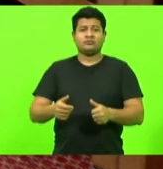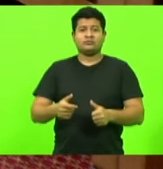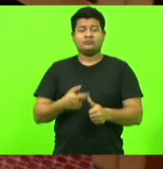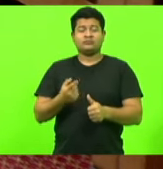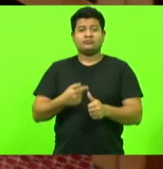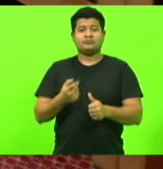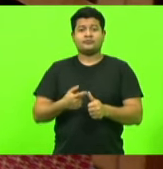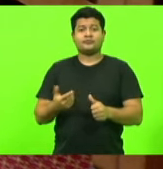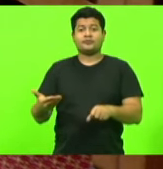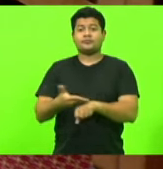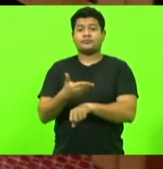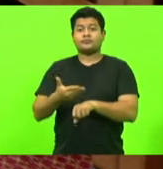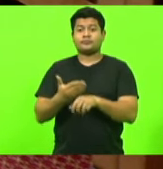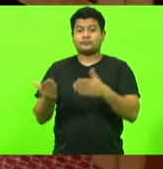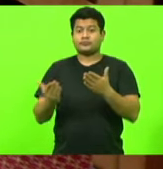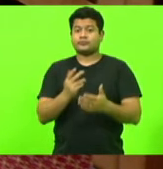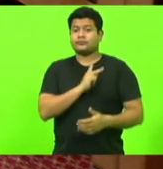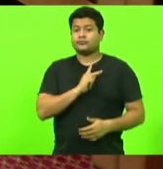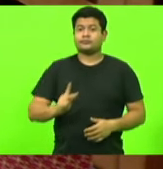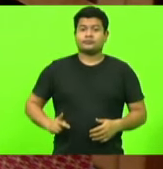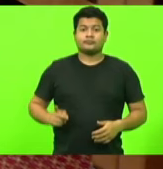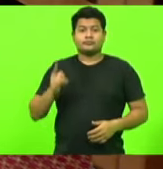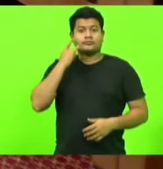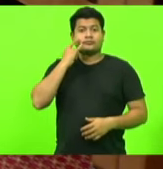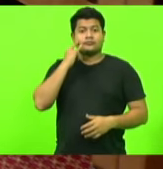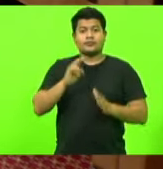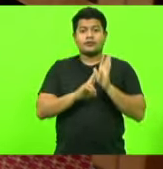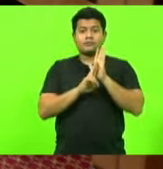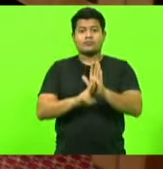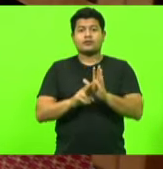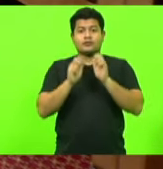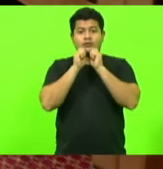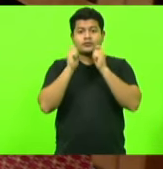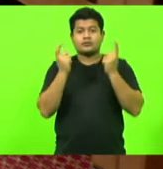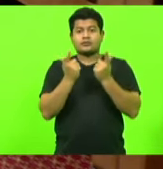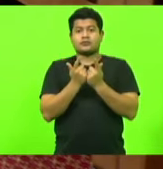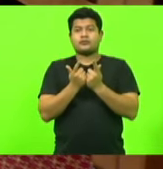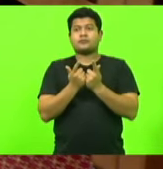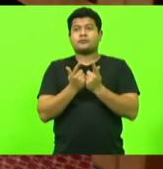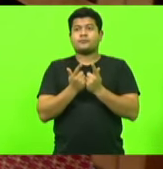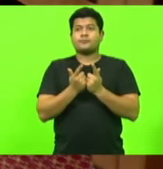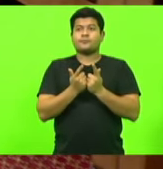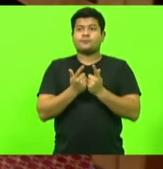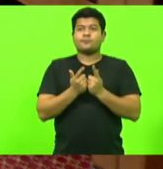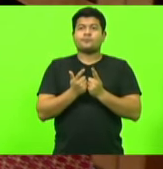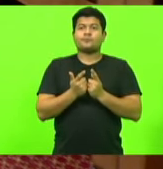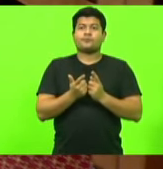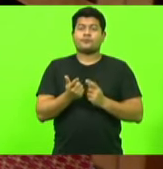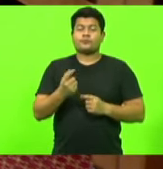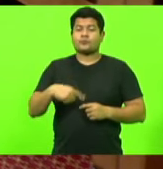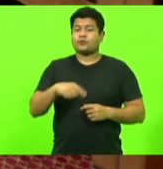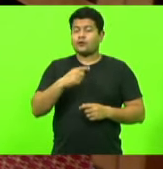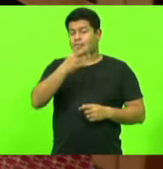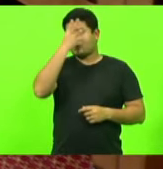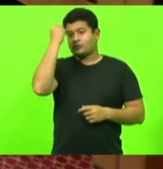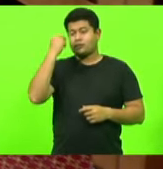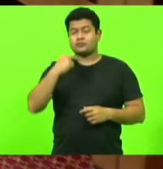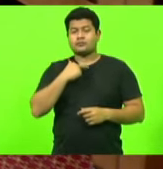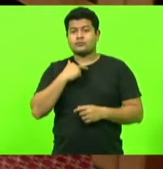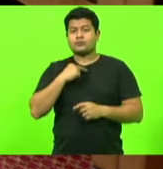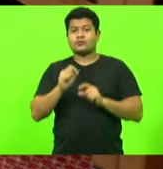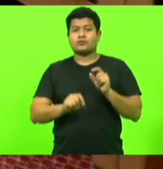Mauro de Nadal, que representou aqui os 40 parlamentares. Não podemos esquecer também, deputado Valdir